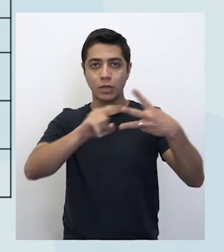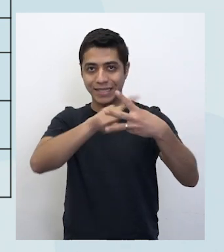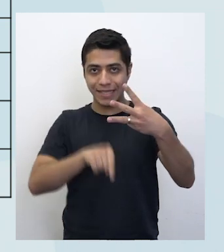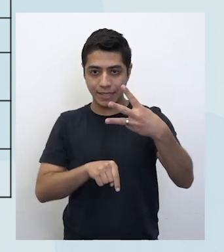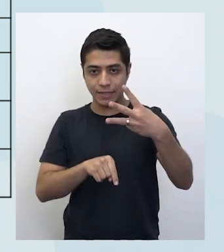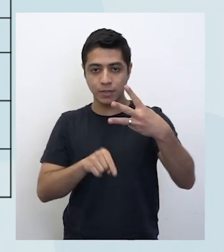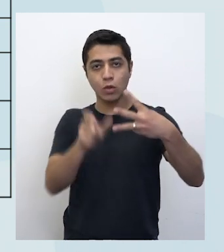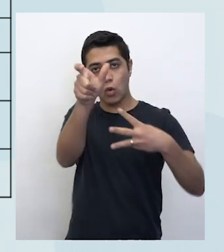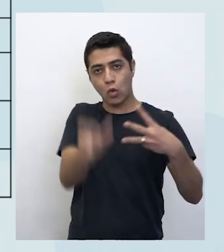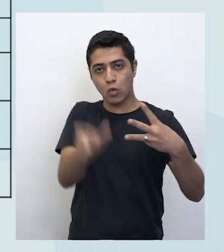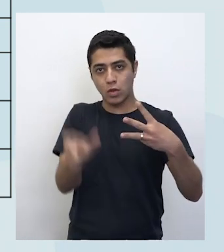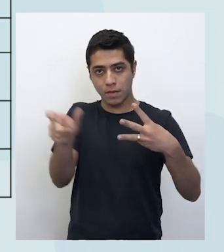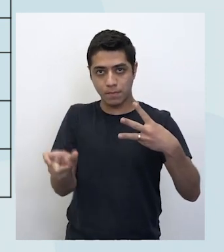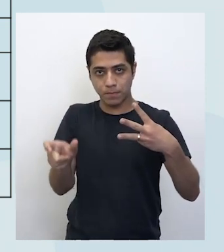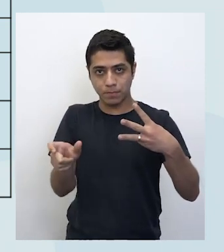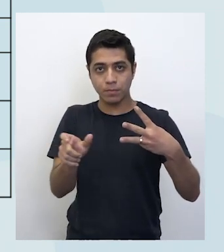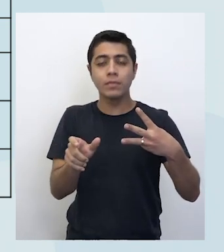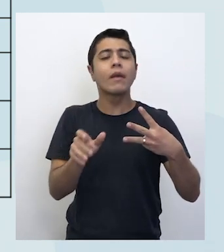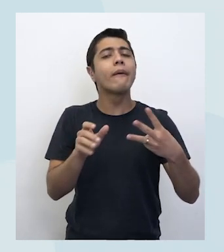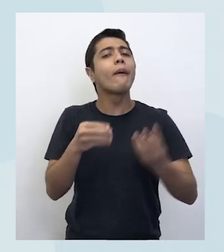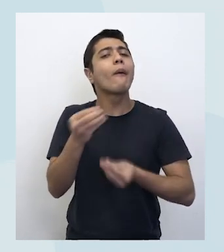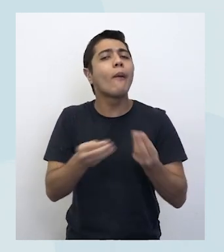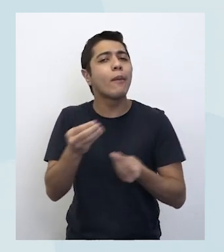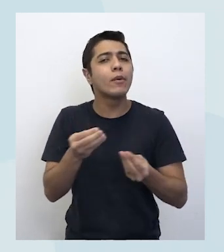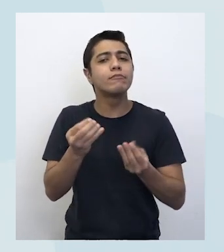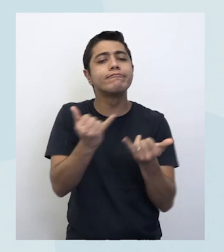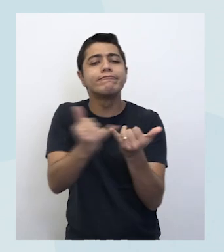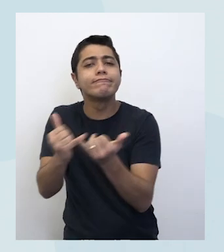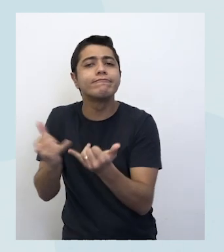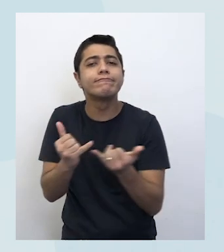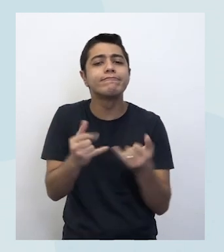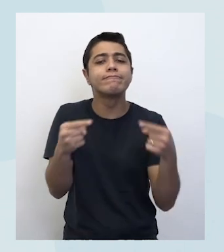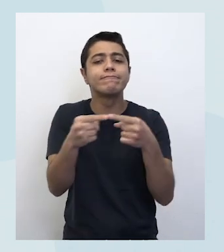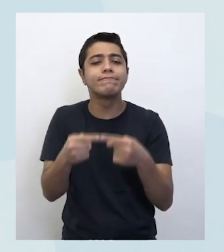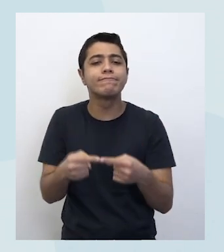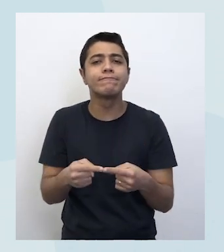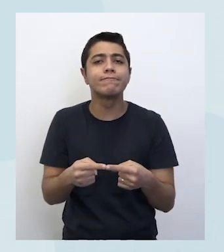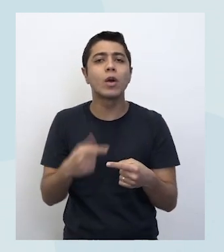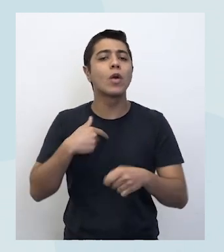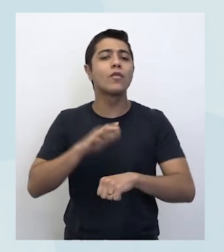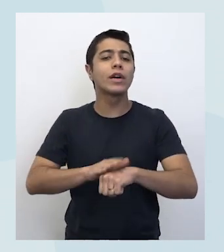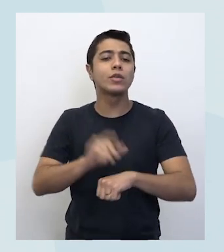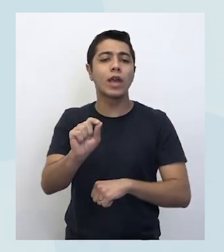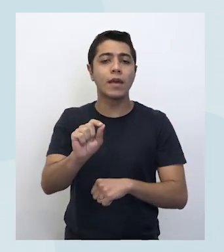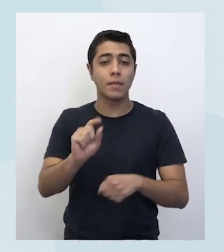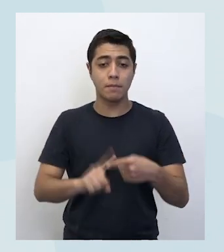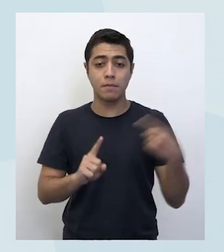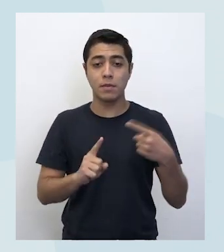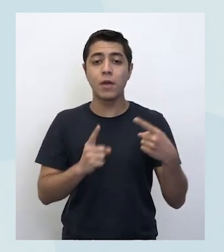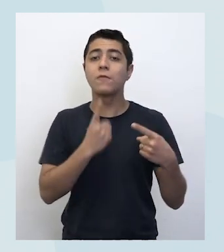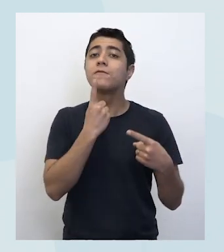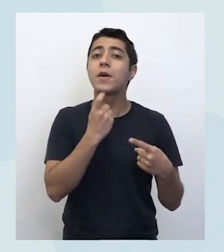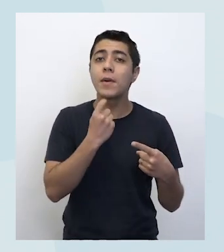Eu quero achar uma relação entre esses 3 experimentos. O que eu vou fazer? Eu vou pegar a relação de produto